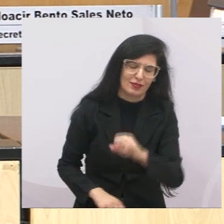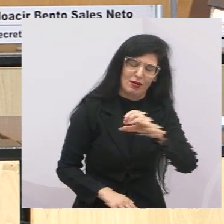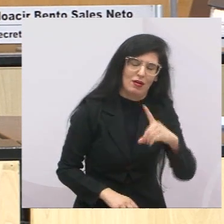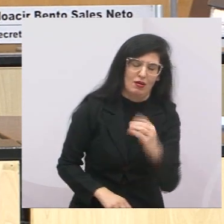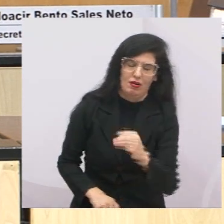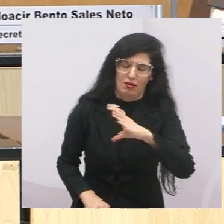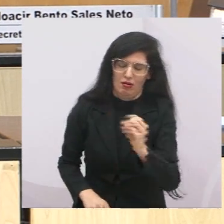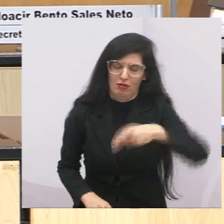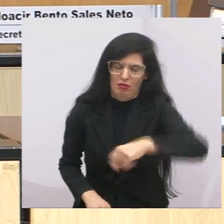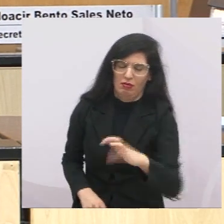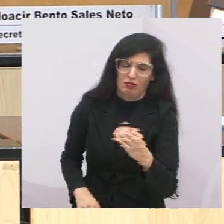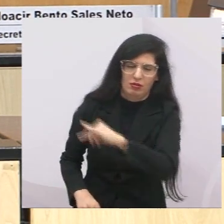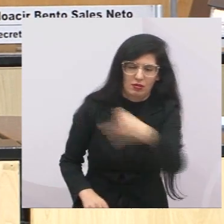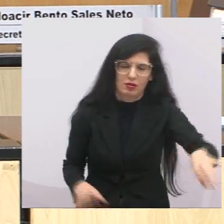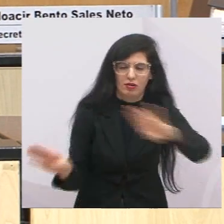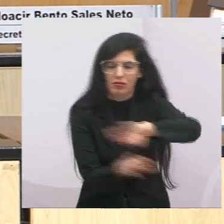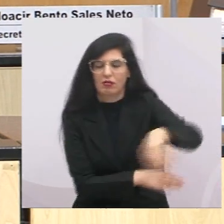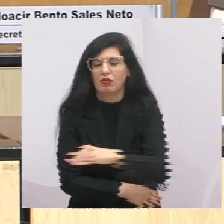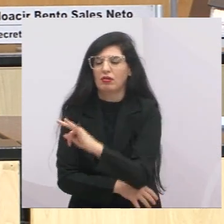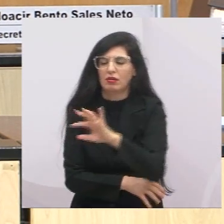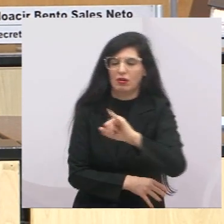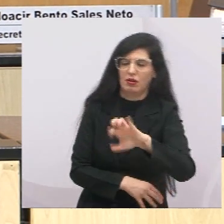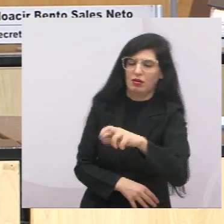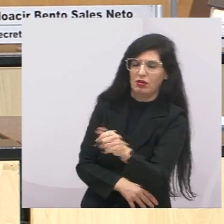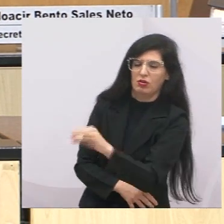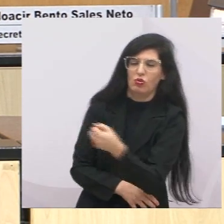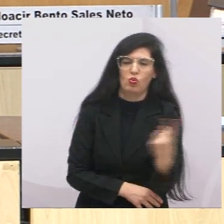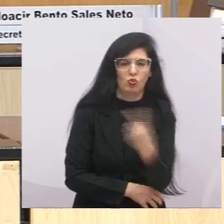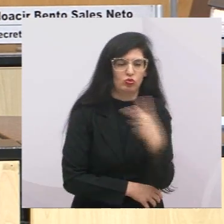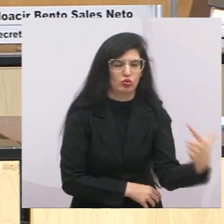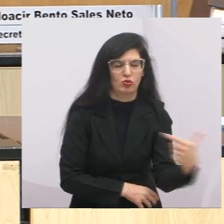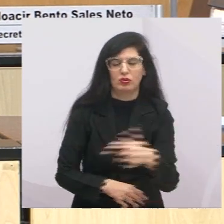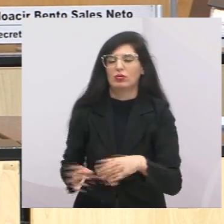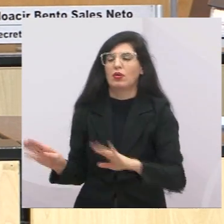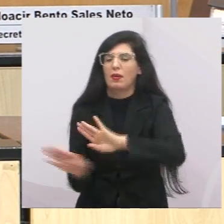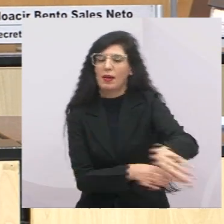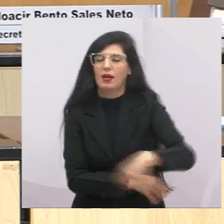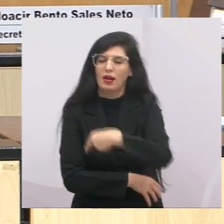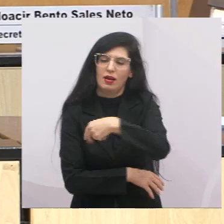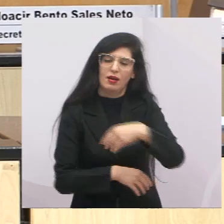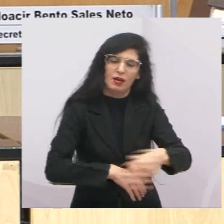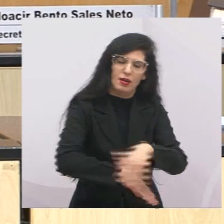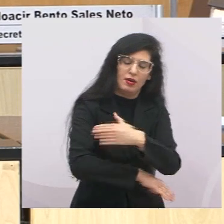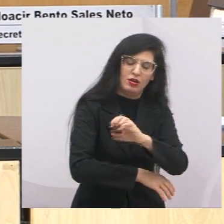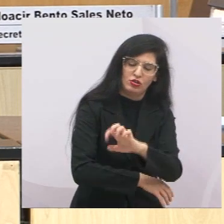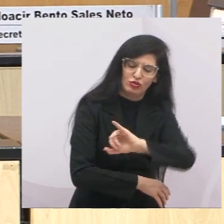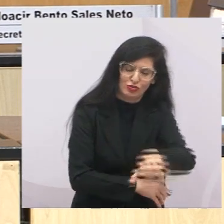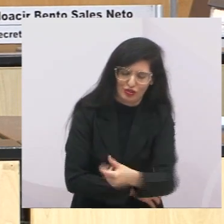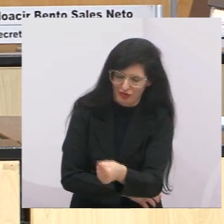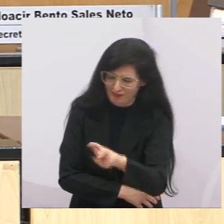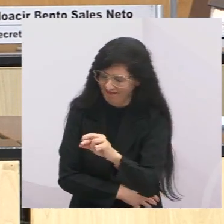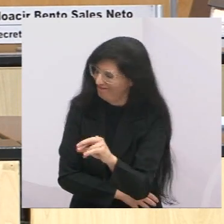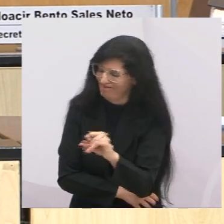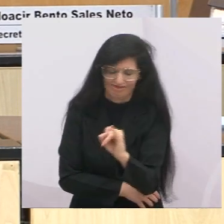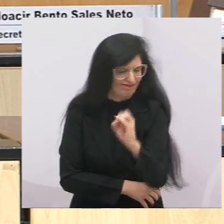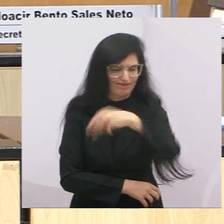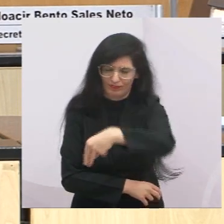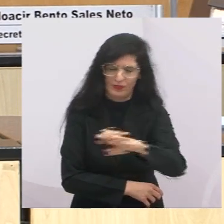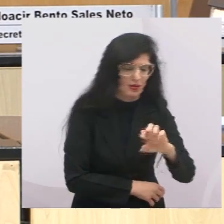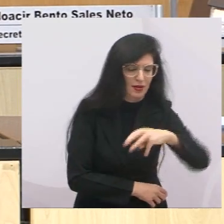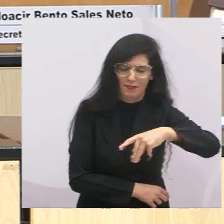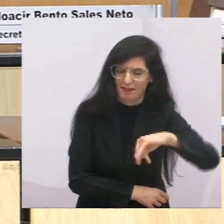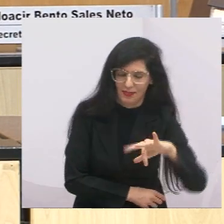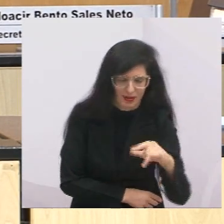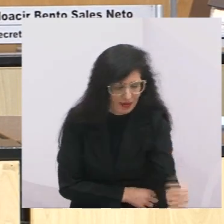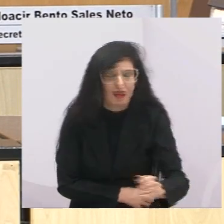2 e uma parte da Vila Machado, situado na rua Leonardo Caramuru, no Jardim Emília, não está adequado, sendo um